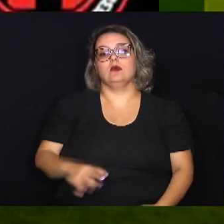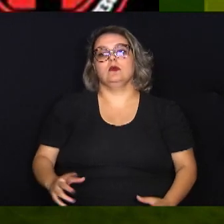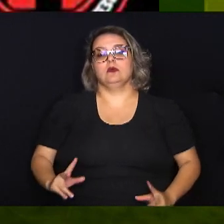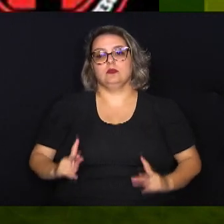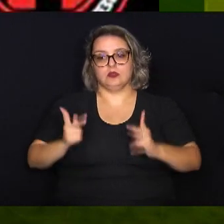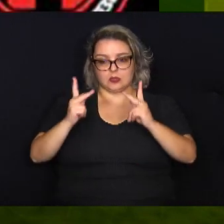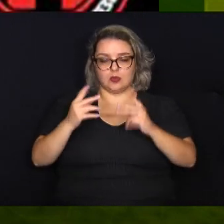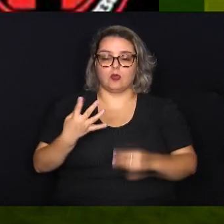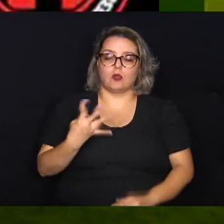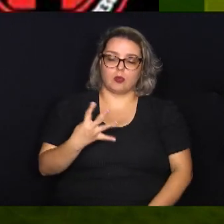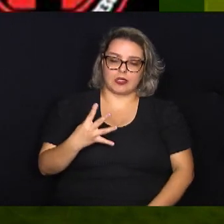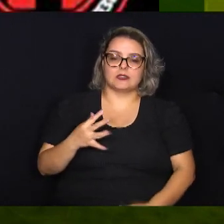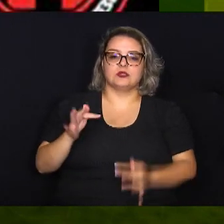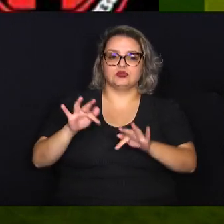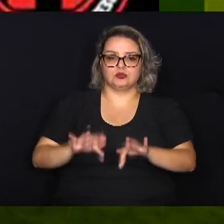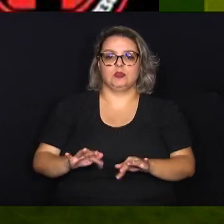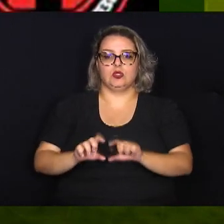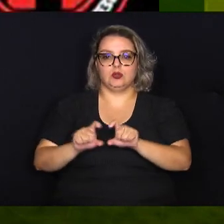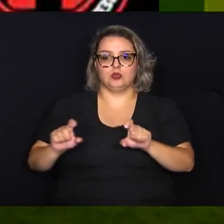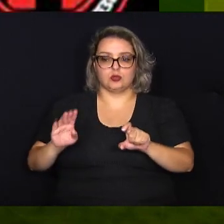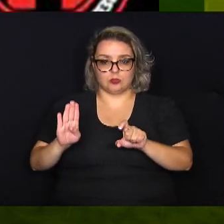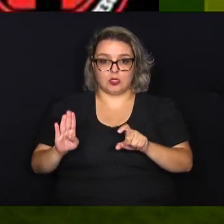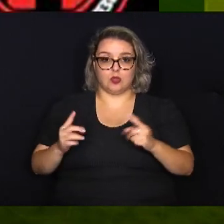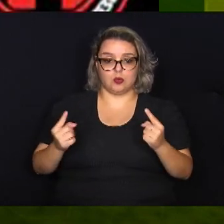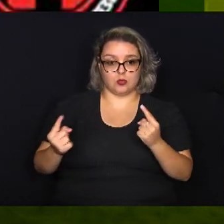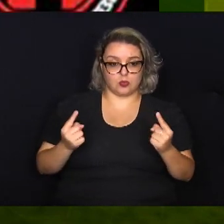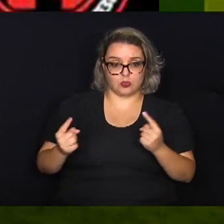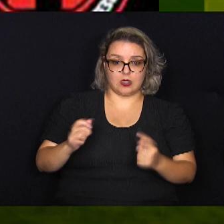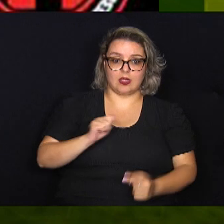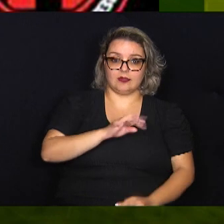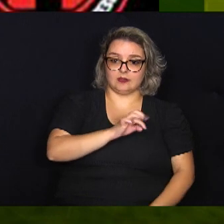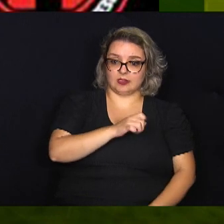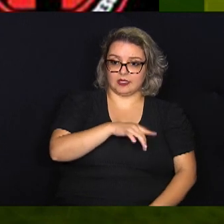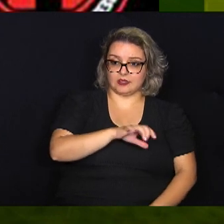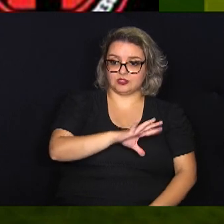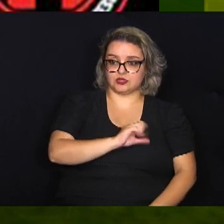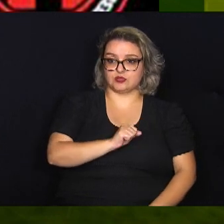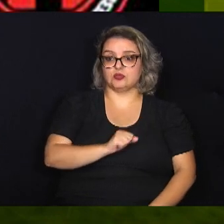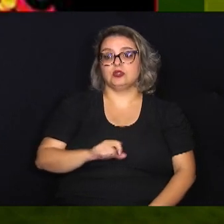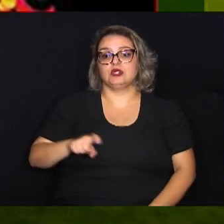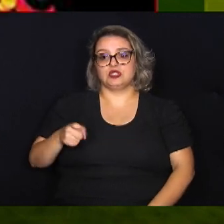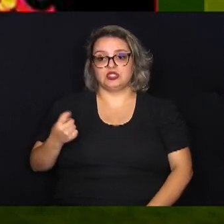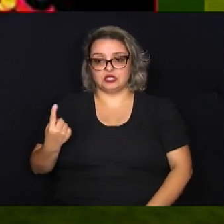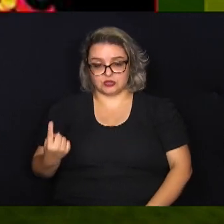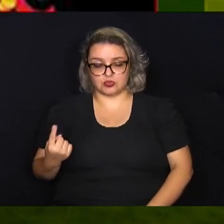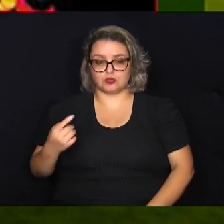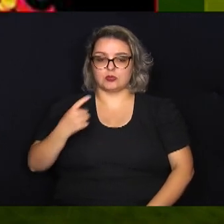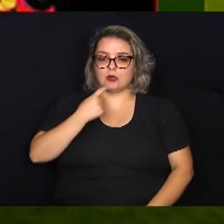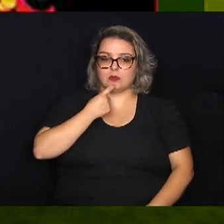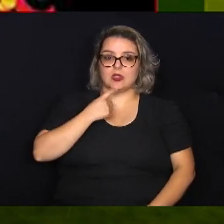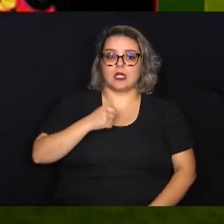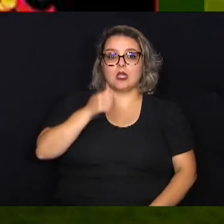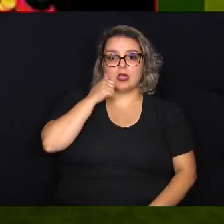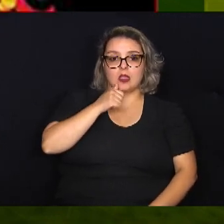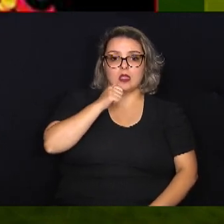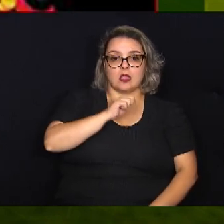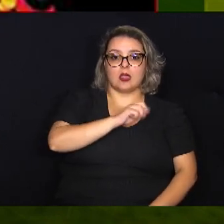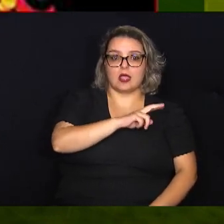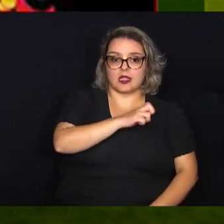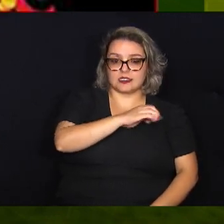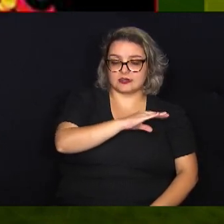Pelo Grupo B, empate em 1-1 entre Atlético Unidos e Vida Nova X1 Campinas. As meninas do Arsenal